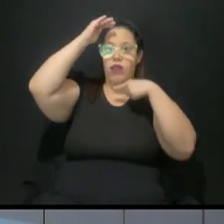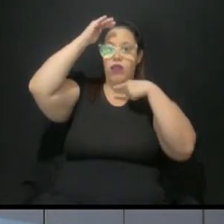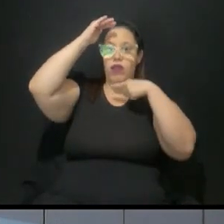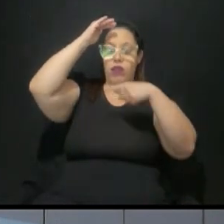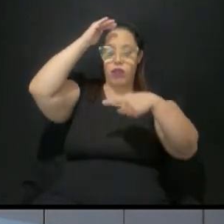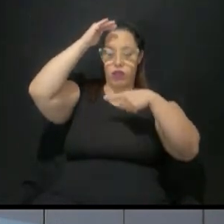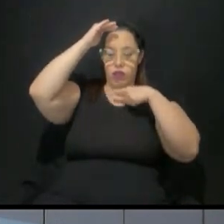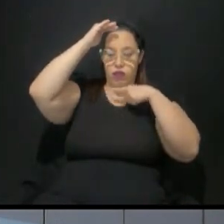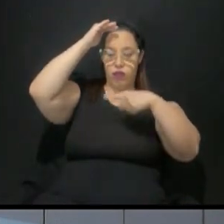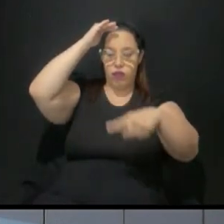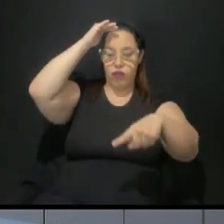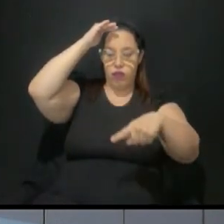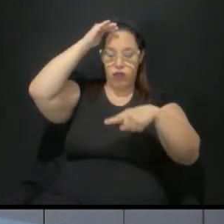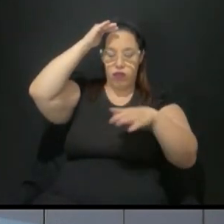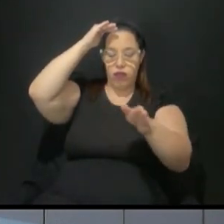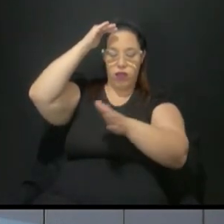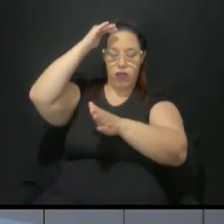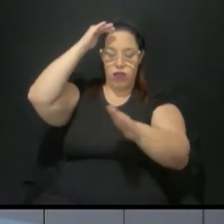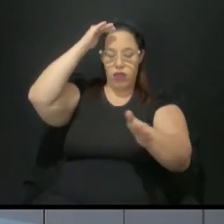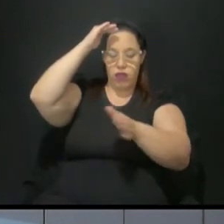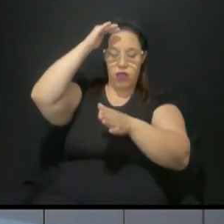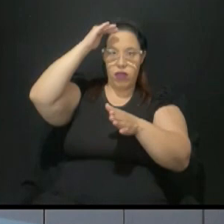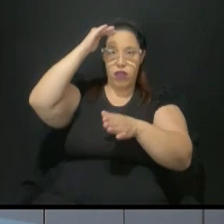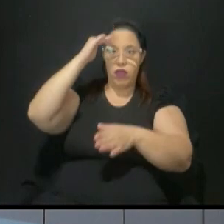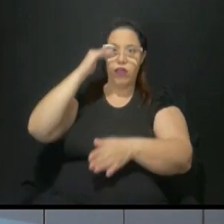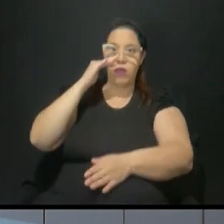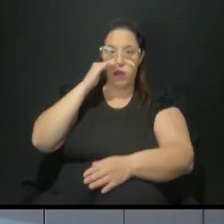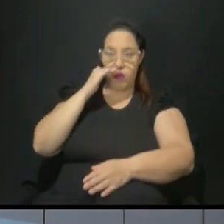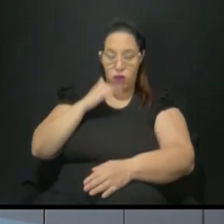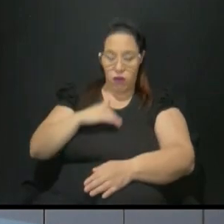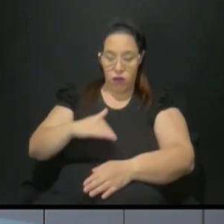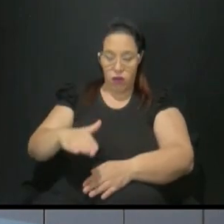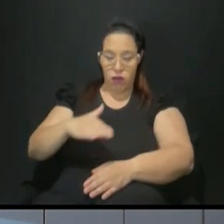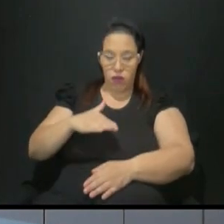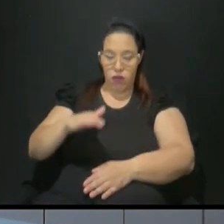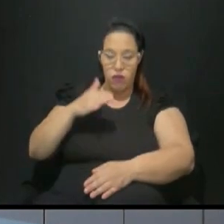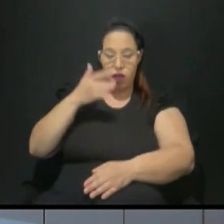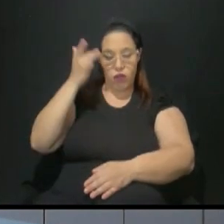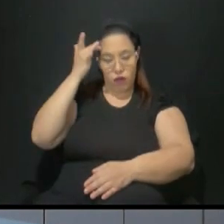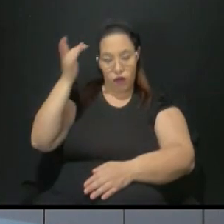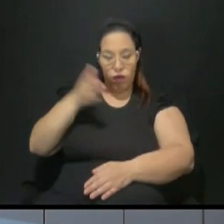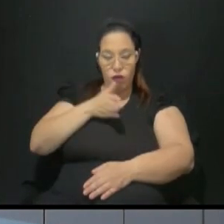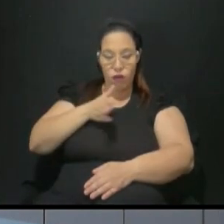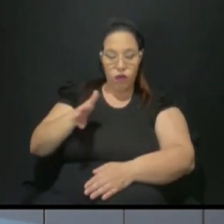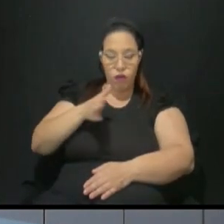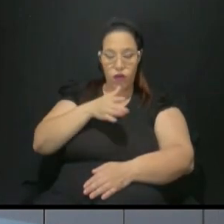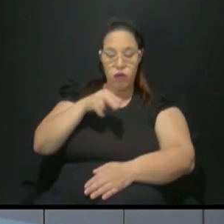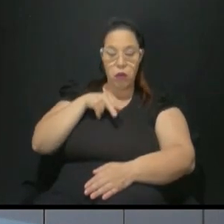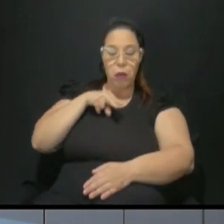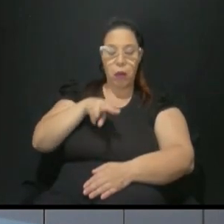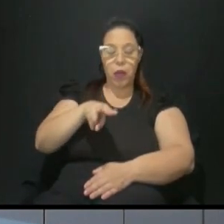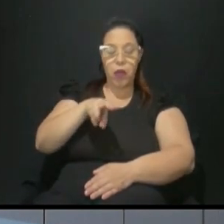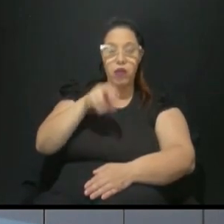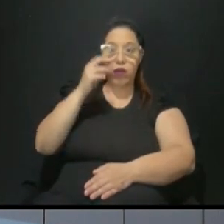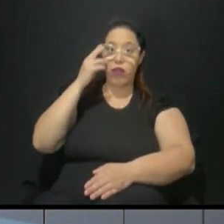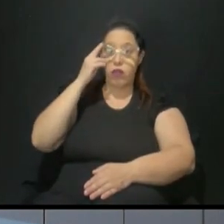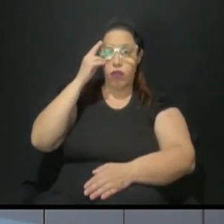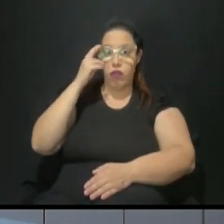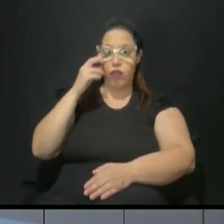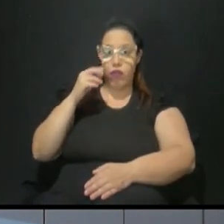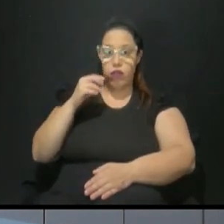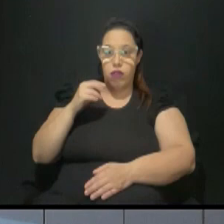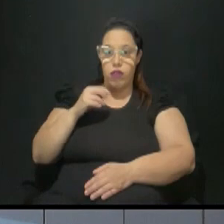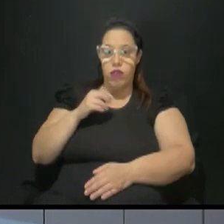linha da pista. Se ele tem um campo visual inferior, ele vai ter mais facilidade para enxergar a linha da pista, né? Da mesma forma, se ele tiver o campo